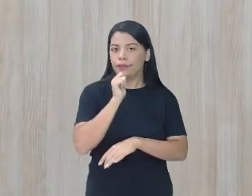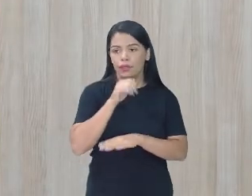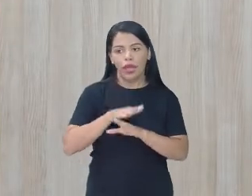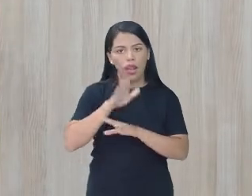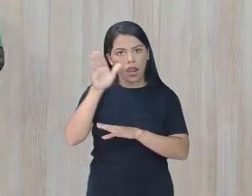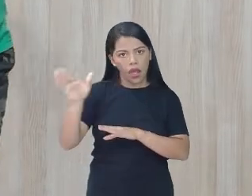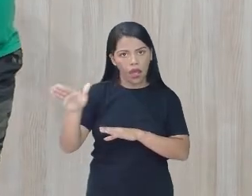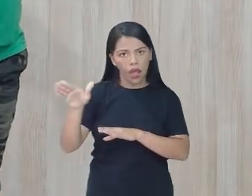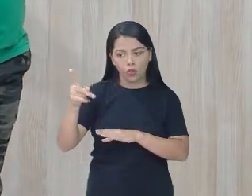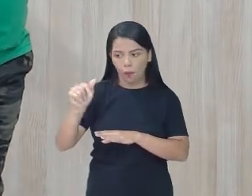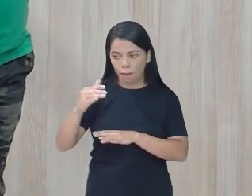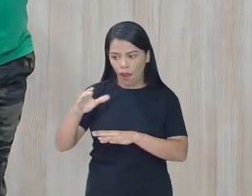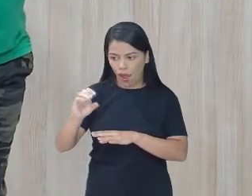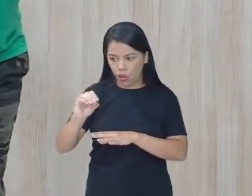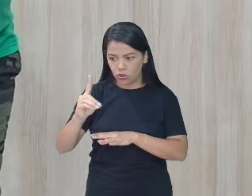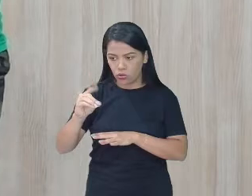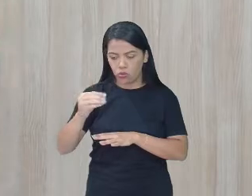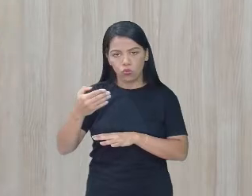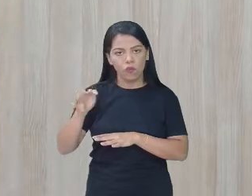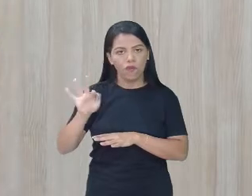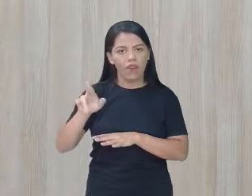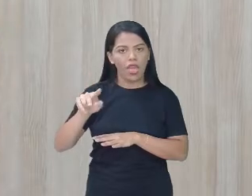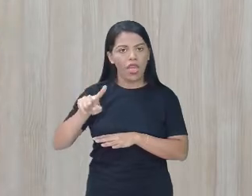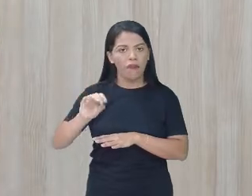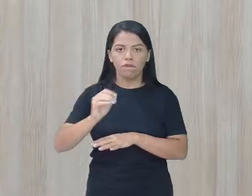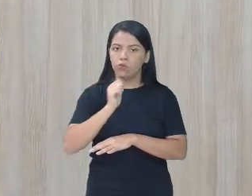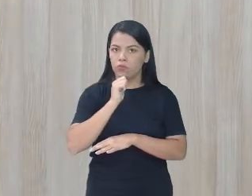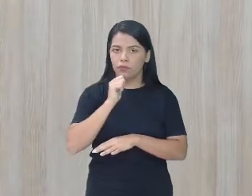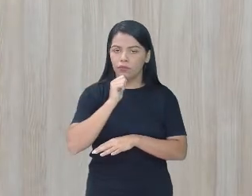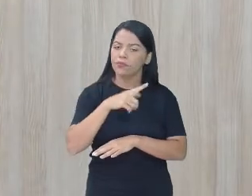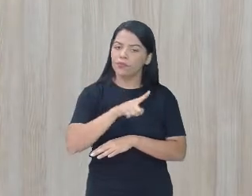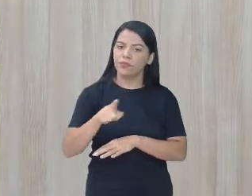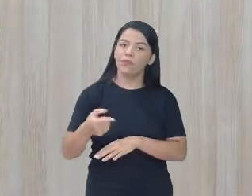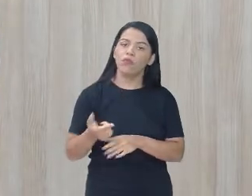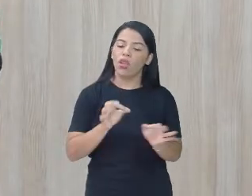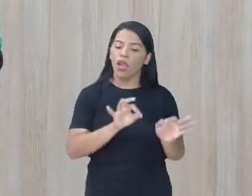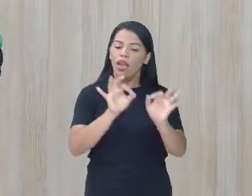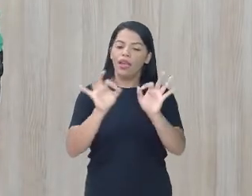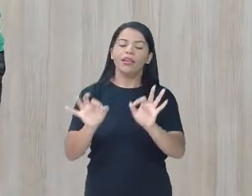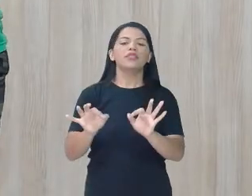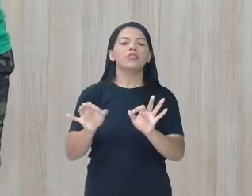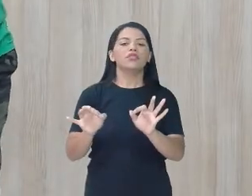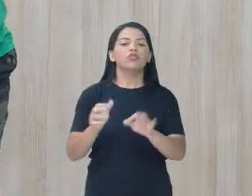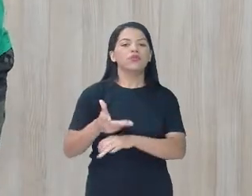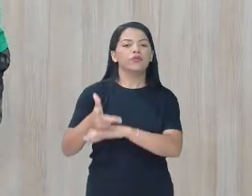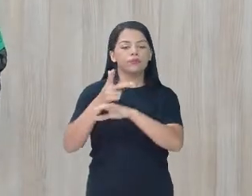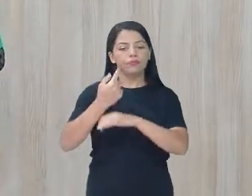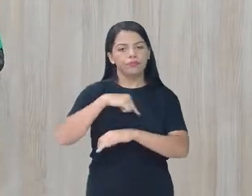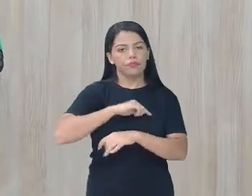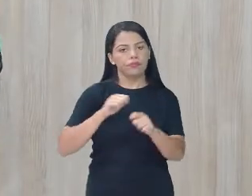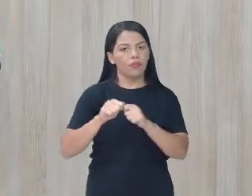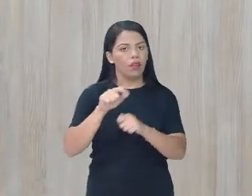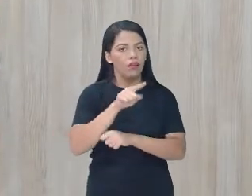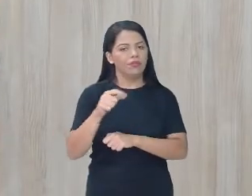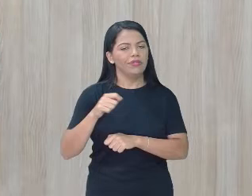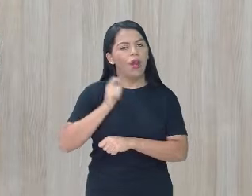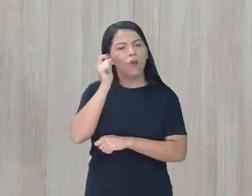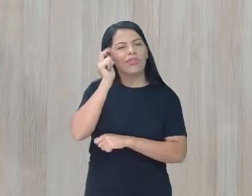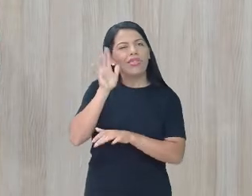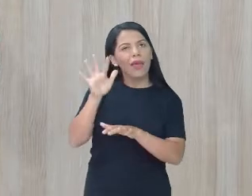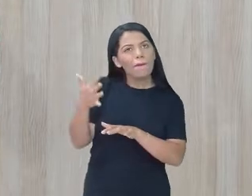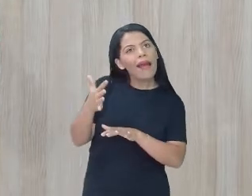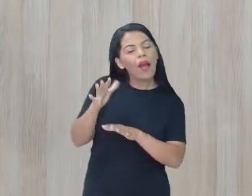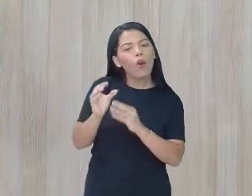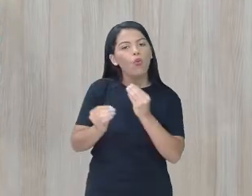Frevo, assistindo o vídeo, né, que a gente produziu e colocou na aula, você vai ter uma ideia do que é que tem lá. Então,